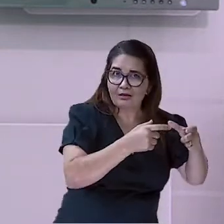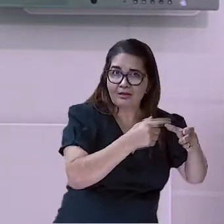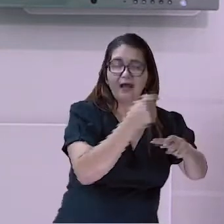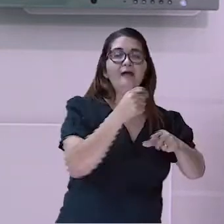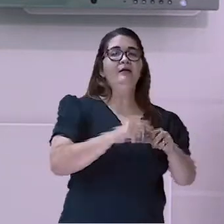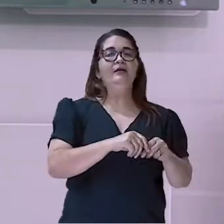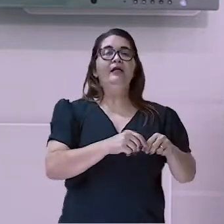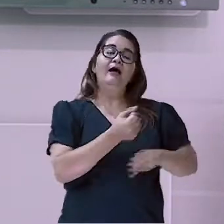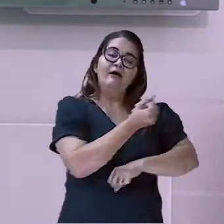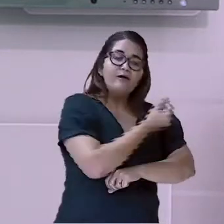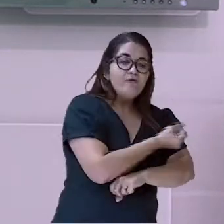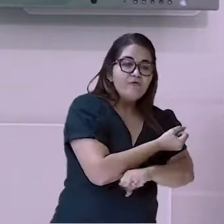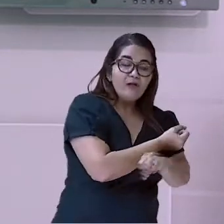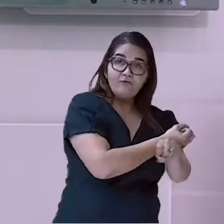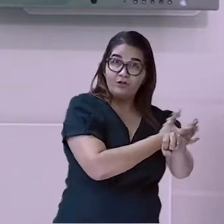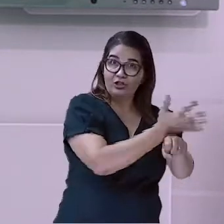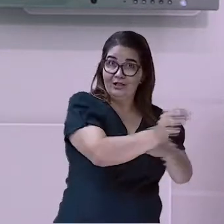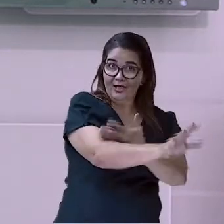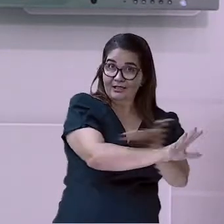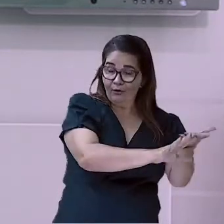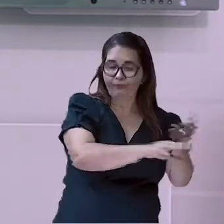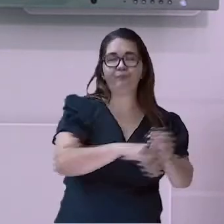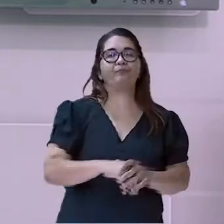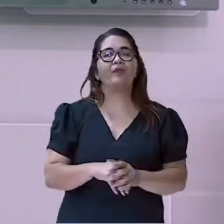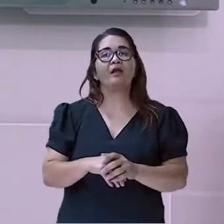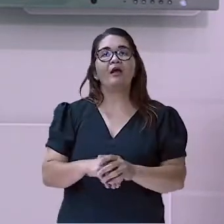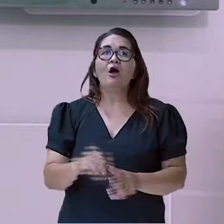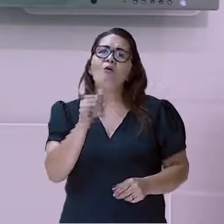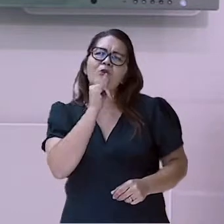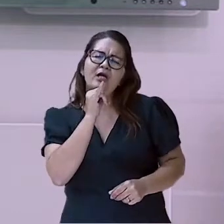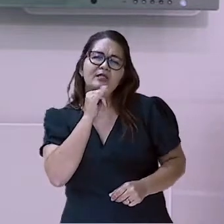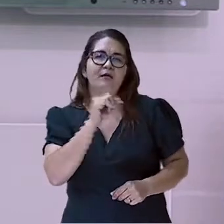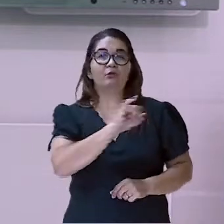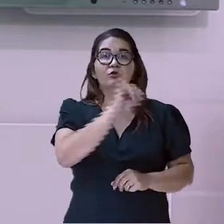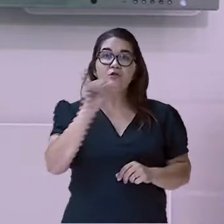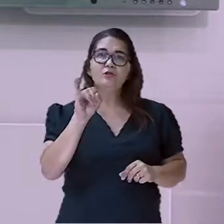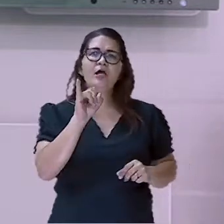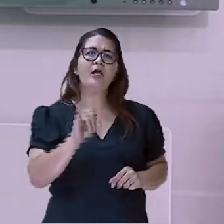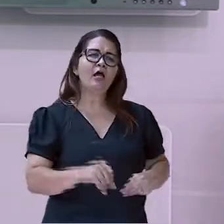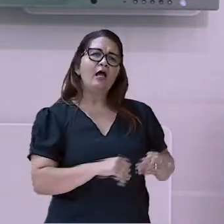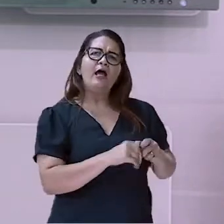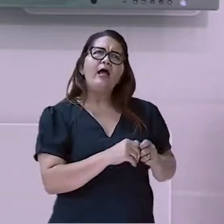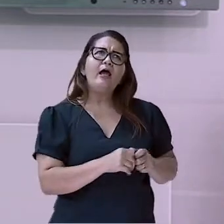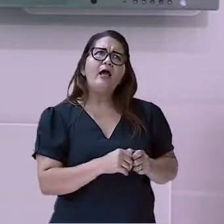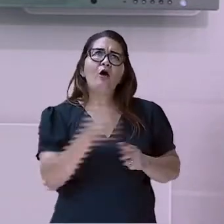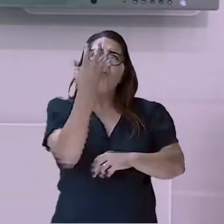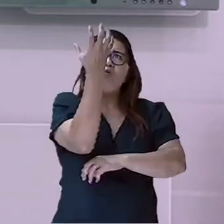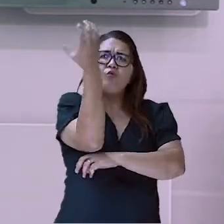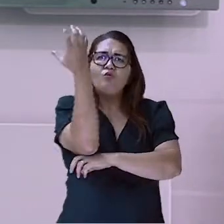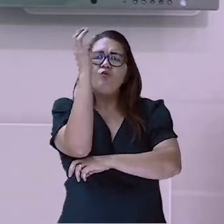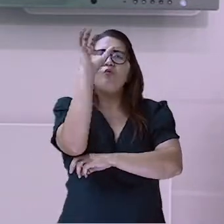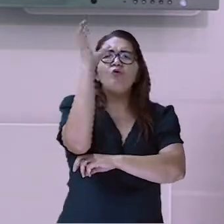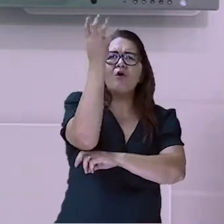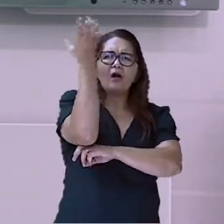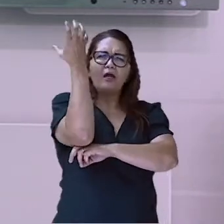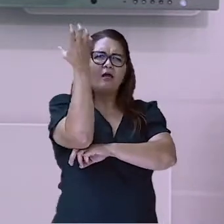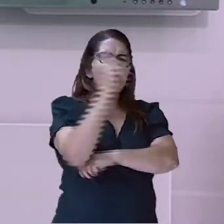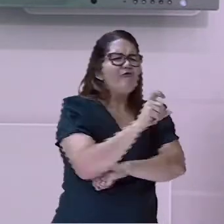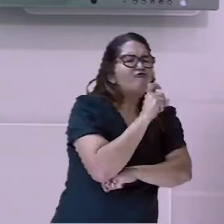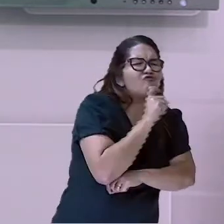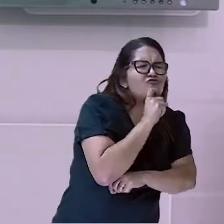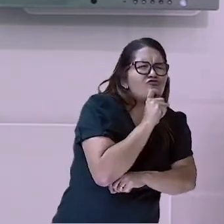ser própria para esse clima frio. Se eu tenho um clima, por exemplo, muito seco, chove muito pouco, não